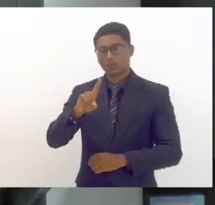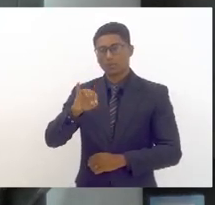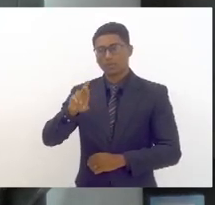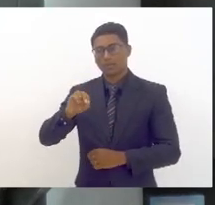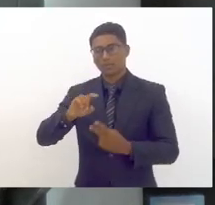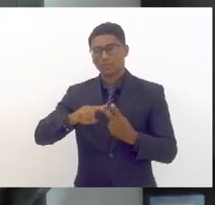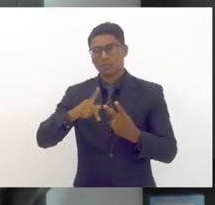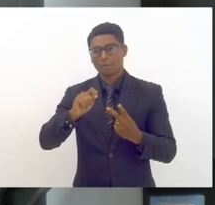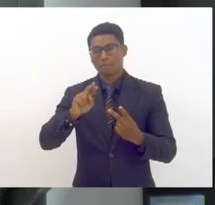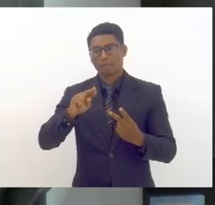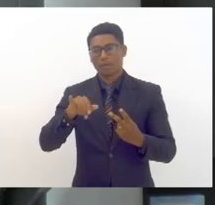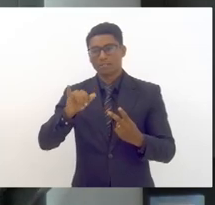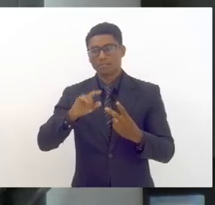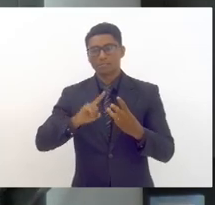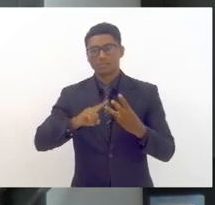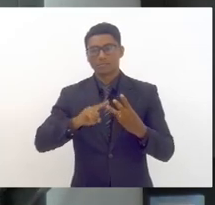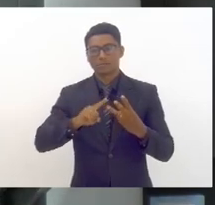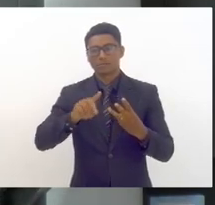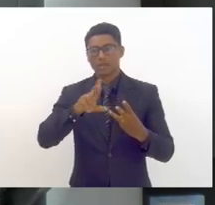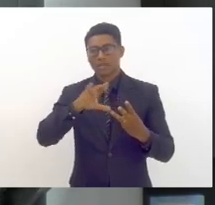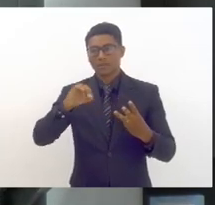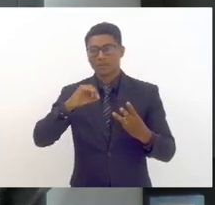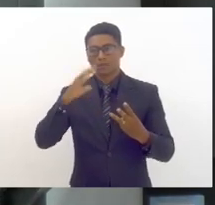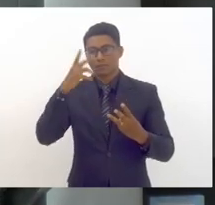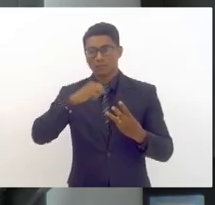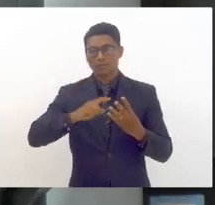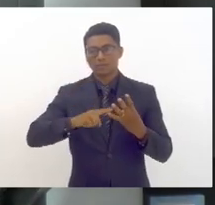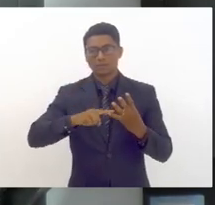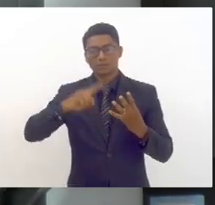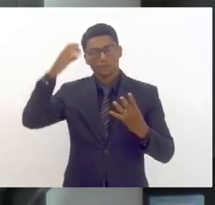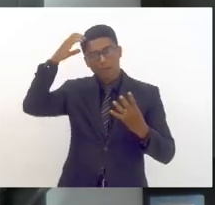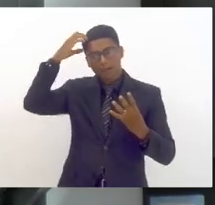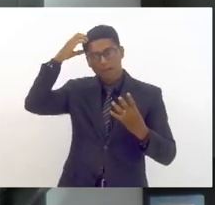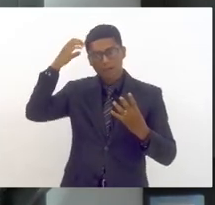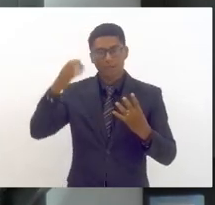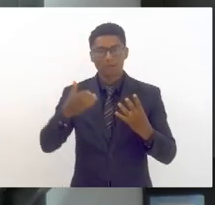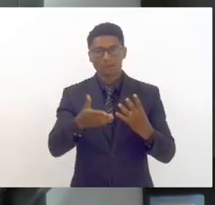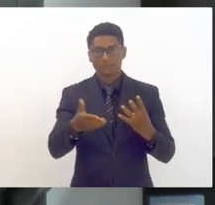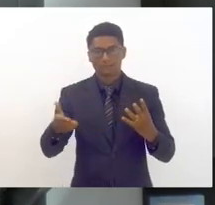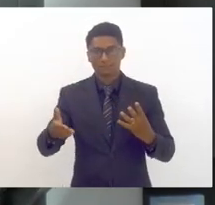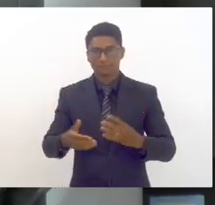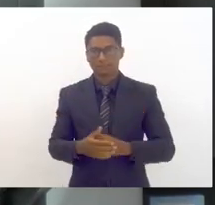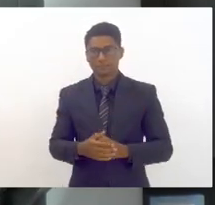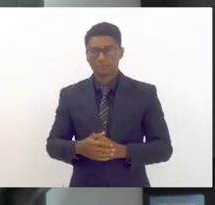Paraty, Mangaratiba, Rio Bonito, Angra dos Reis,